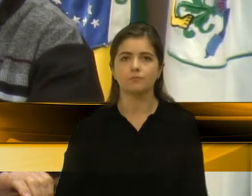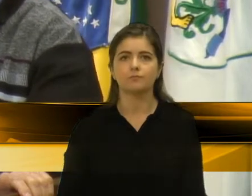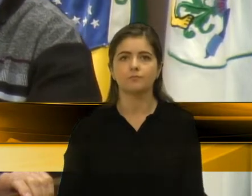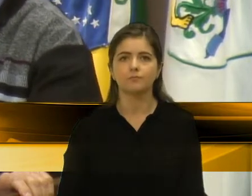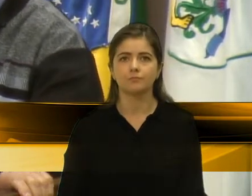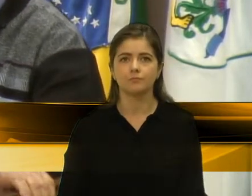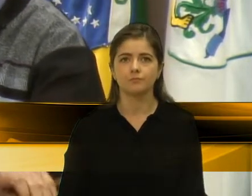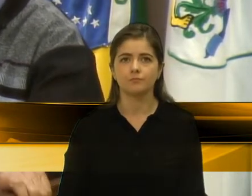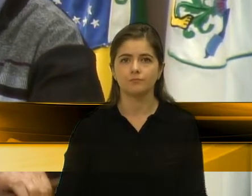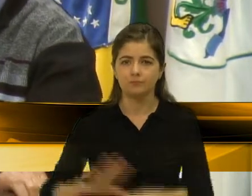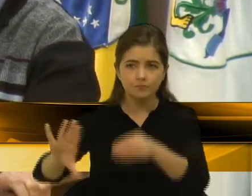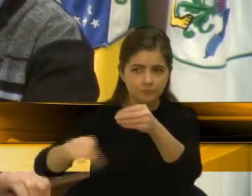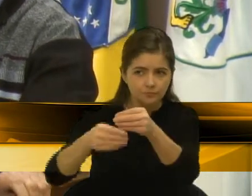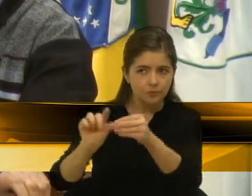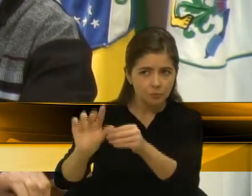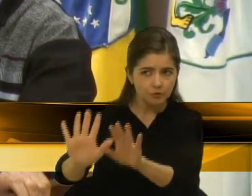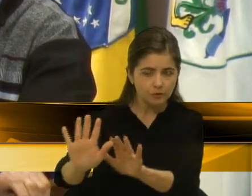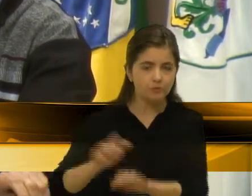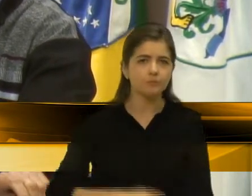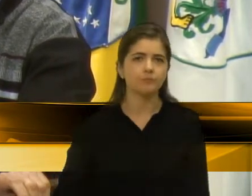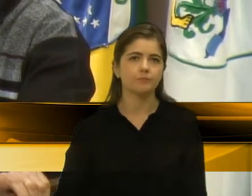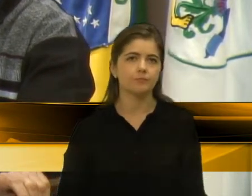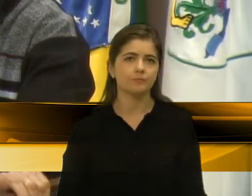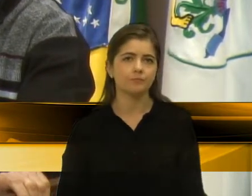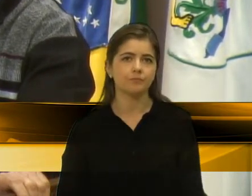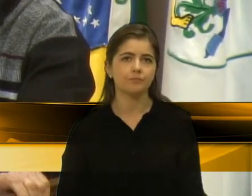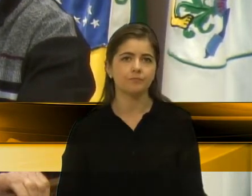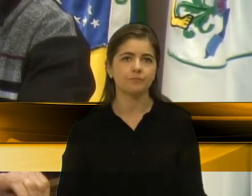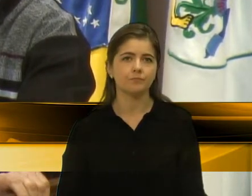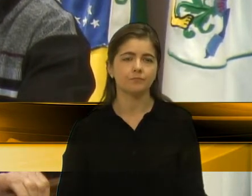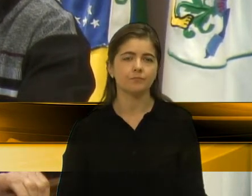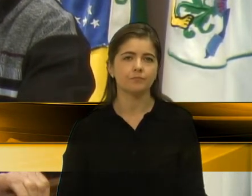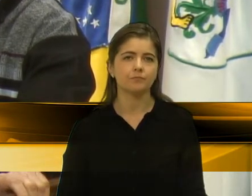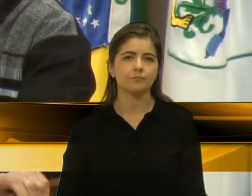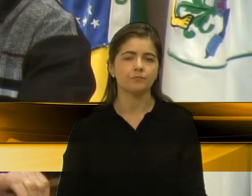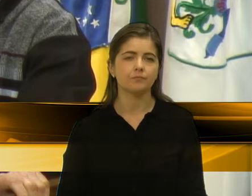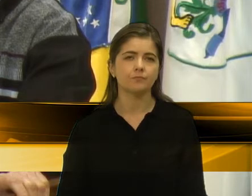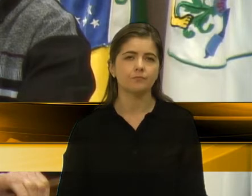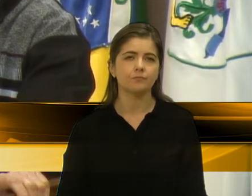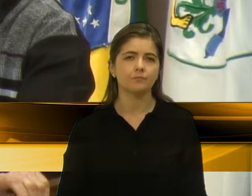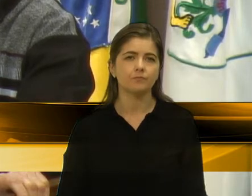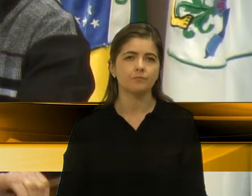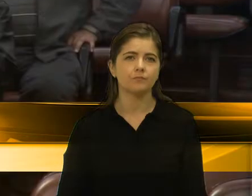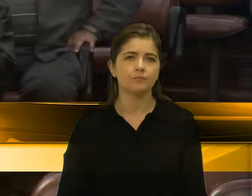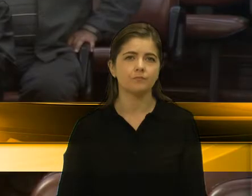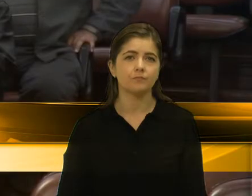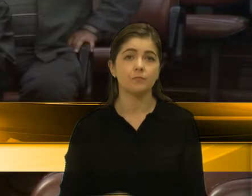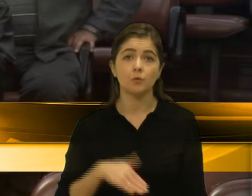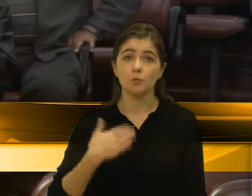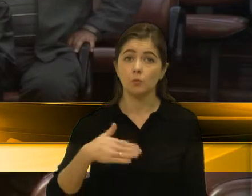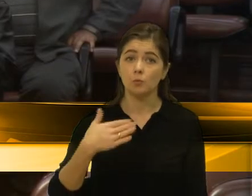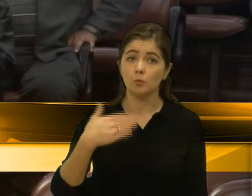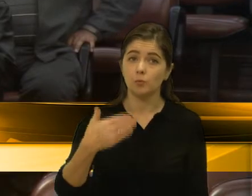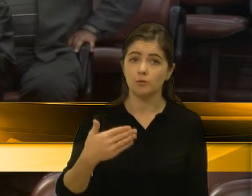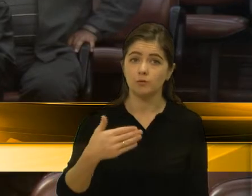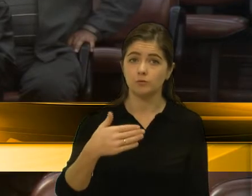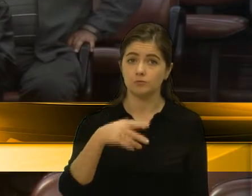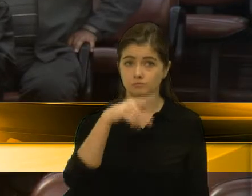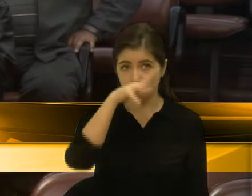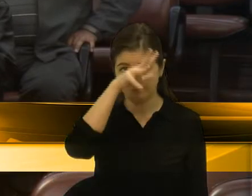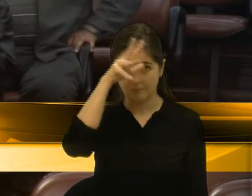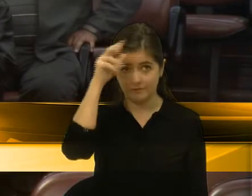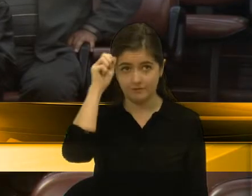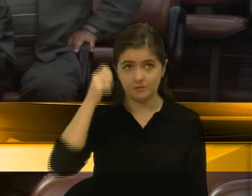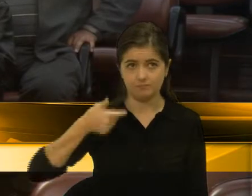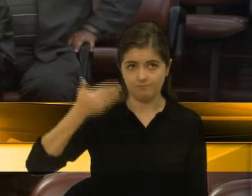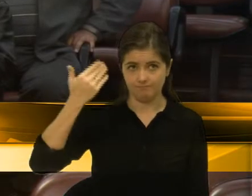nesse assunto. Já em seguida, só um pouquinho, vereador. Concede a parte, vereador Kiko. Mas, assim, ó, quando um prefeito, que no tempo de